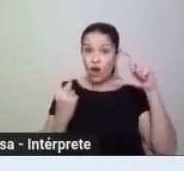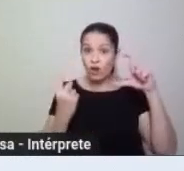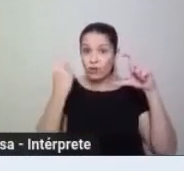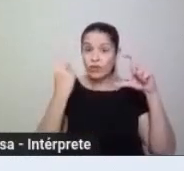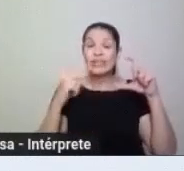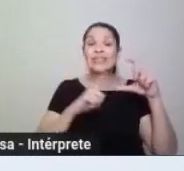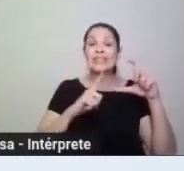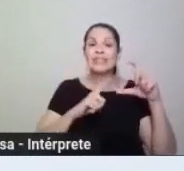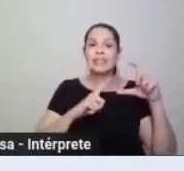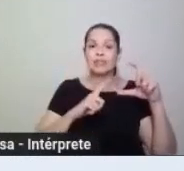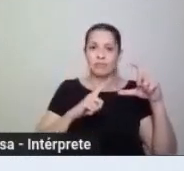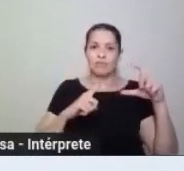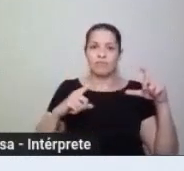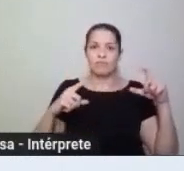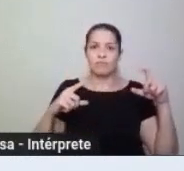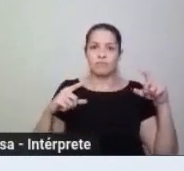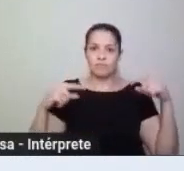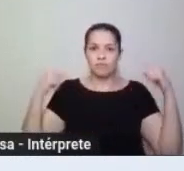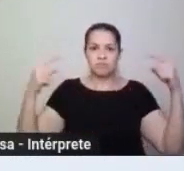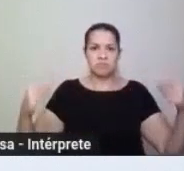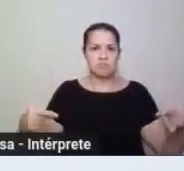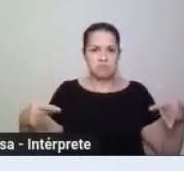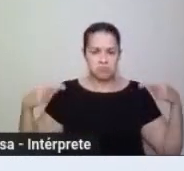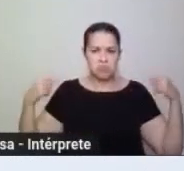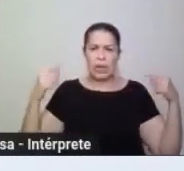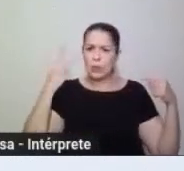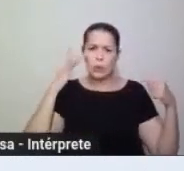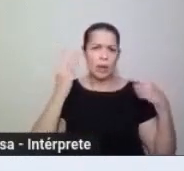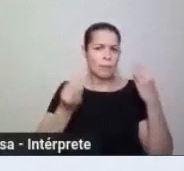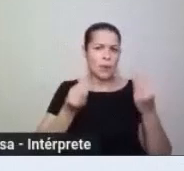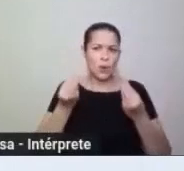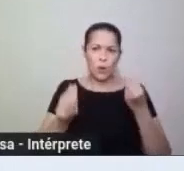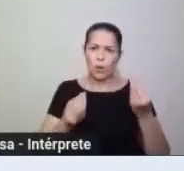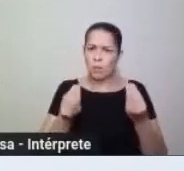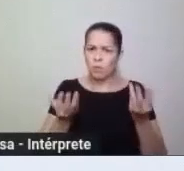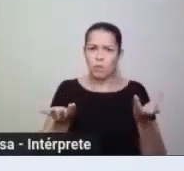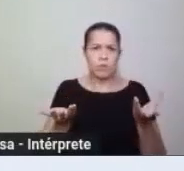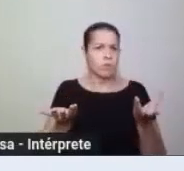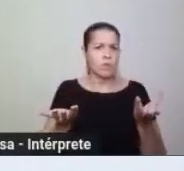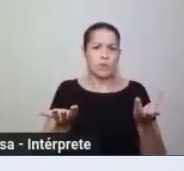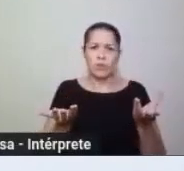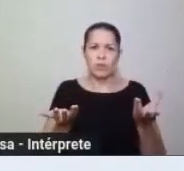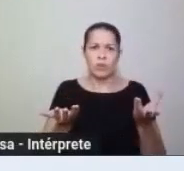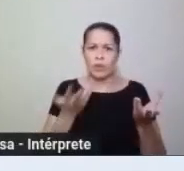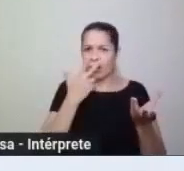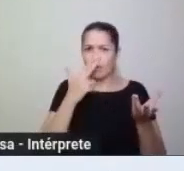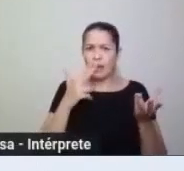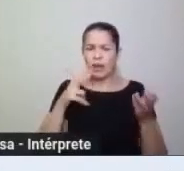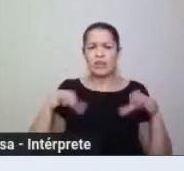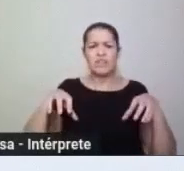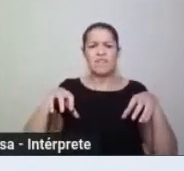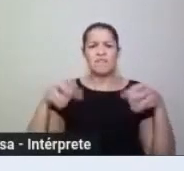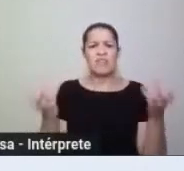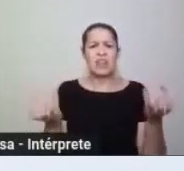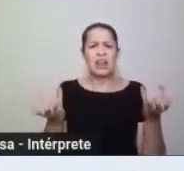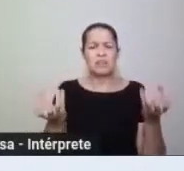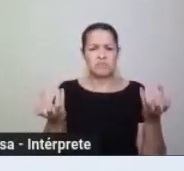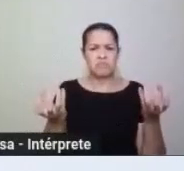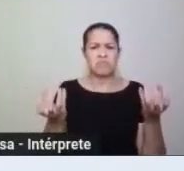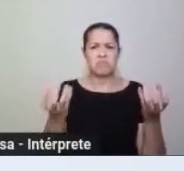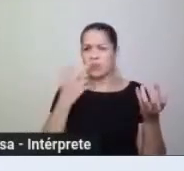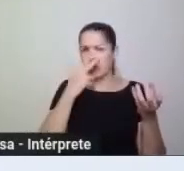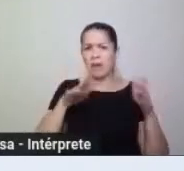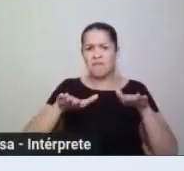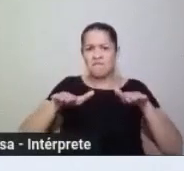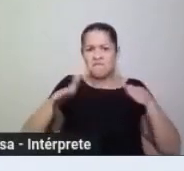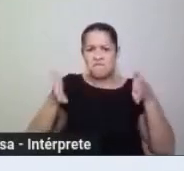vedação, não se sabe por quê, ele ficou virado. E nele ficar virado,